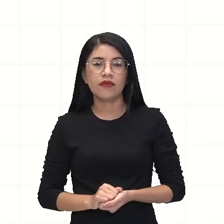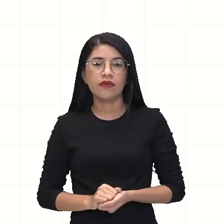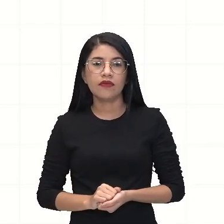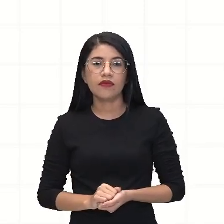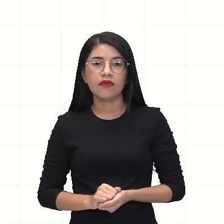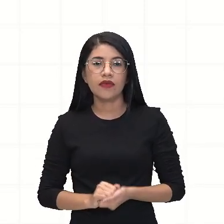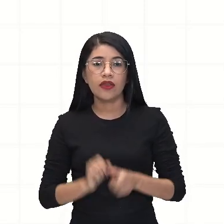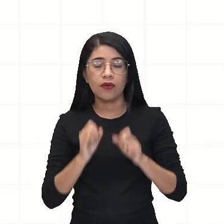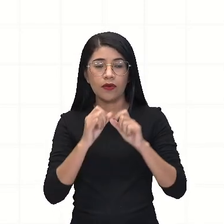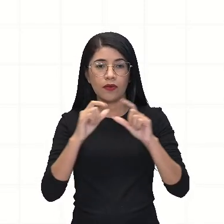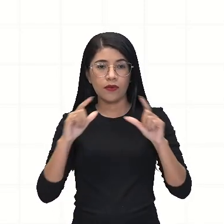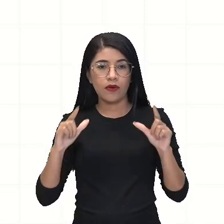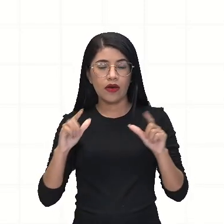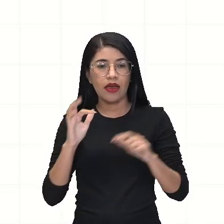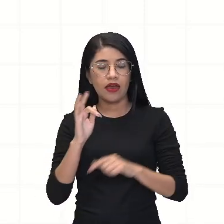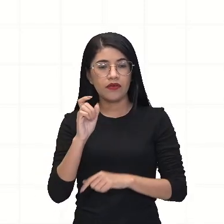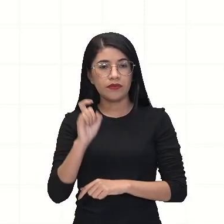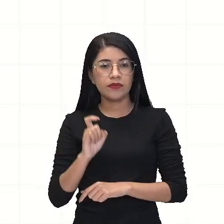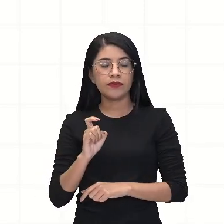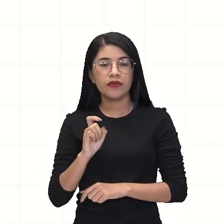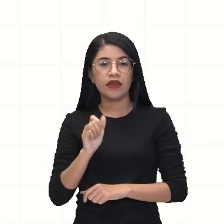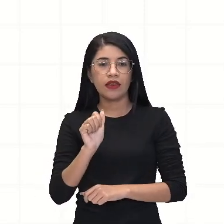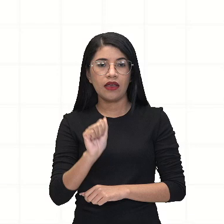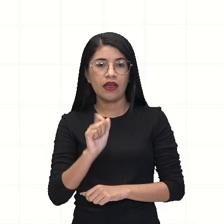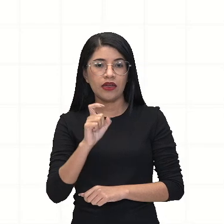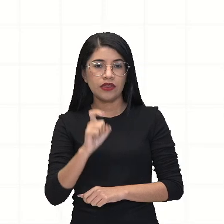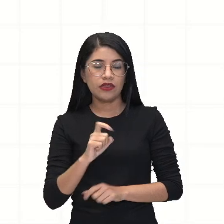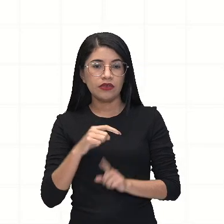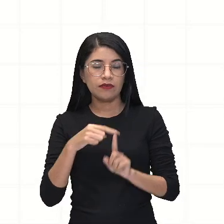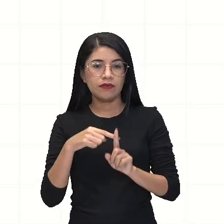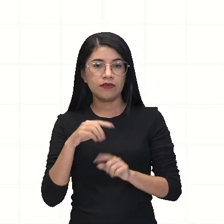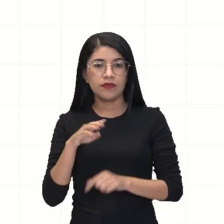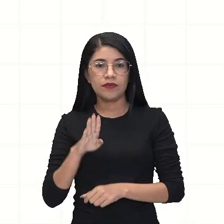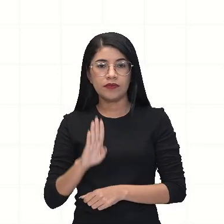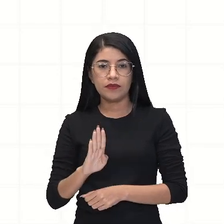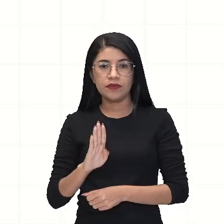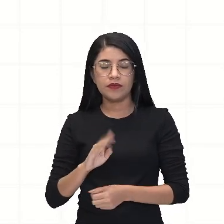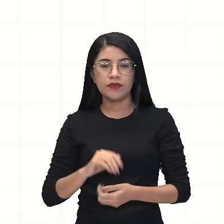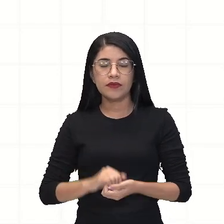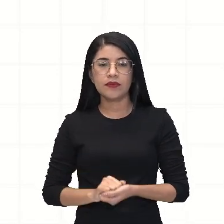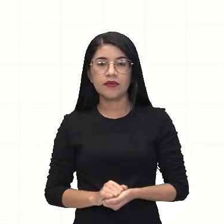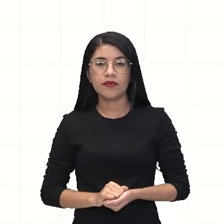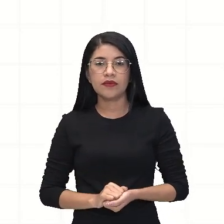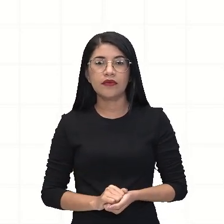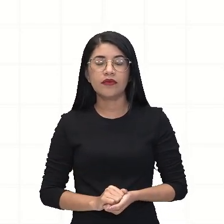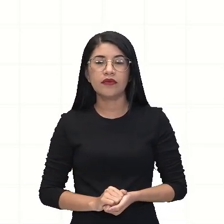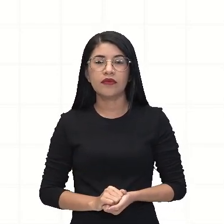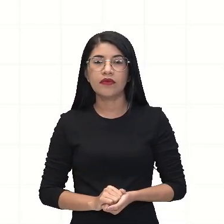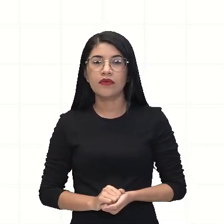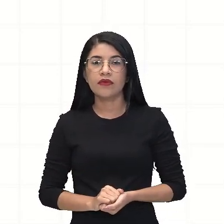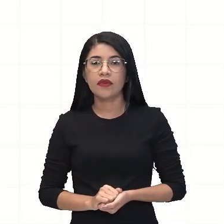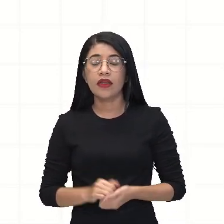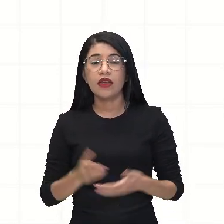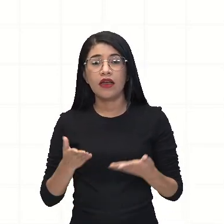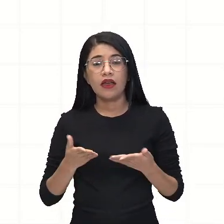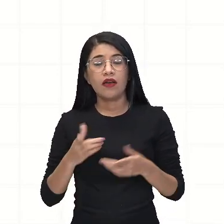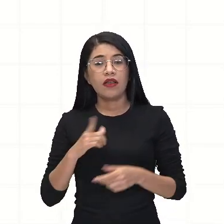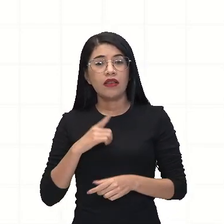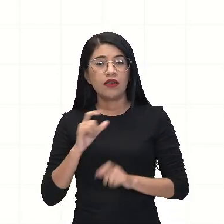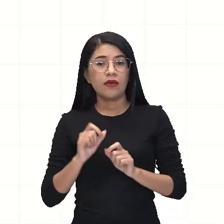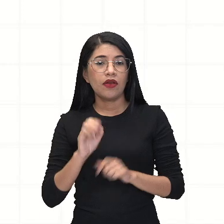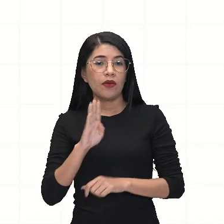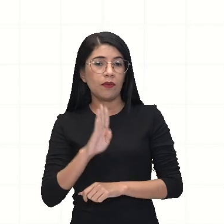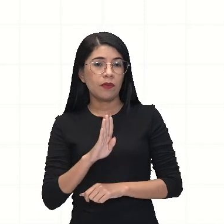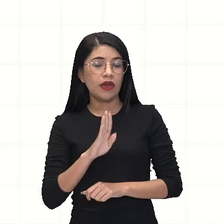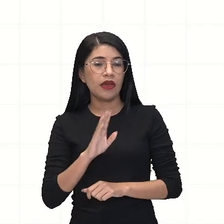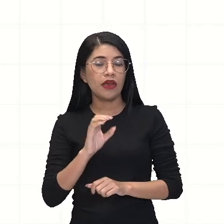da função afim é f de x igual a ax mais b. E aí, quando eu tenho agora o meu b sendo zero,